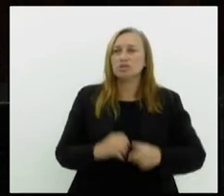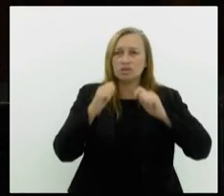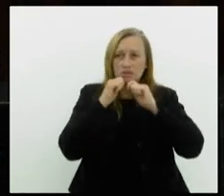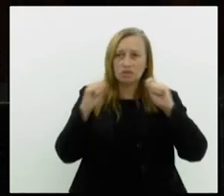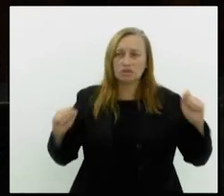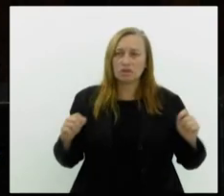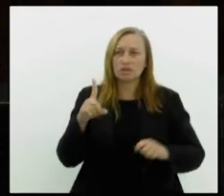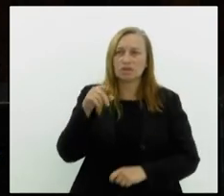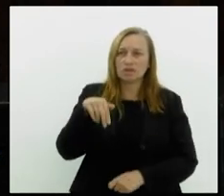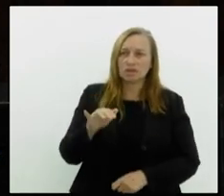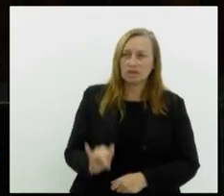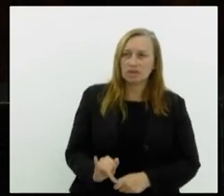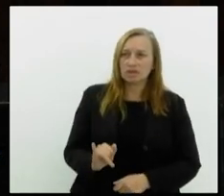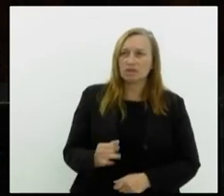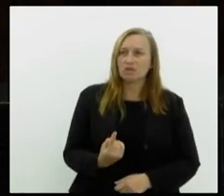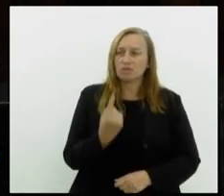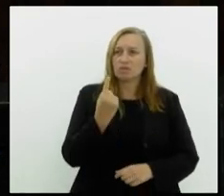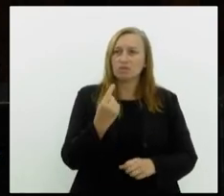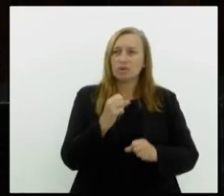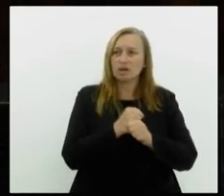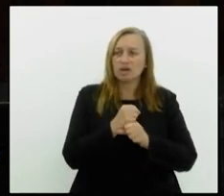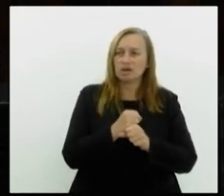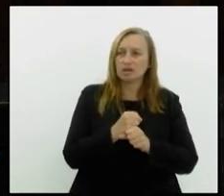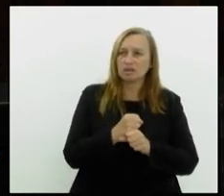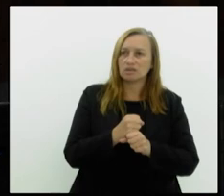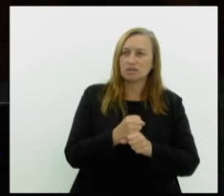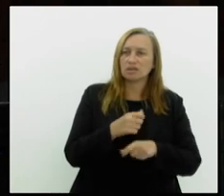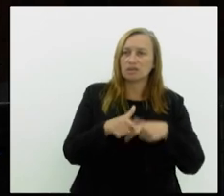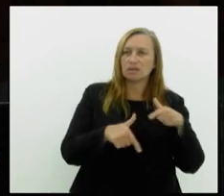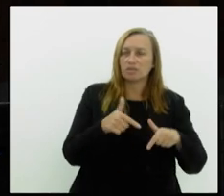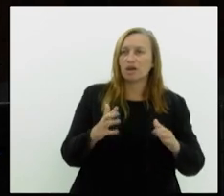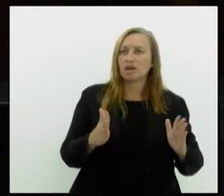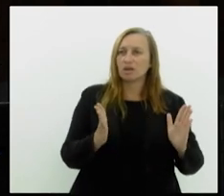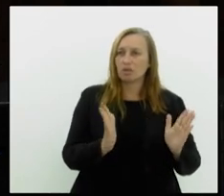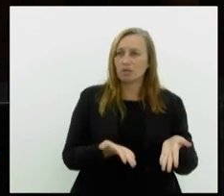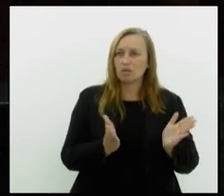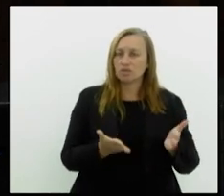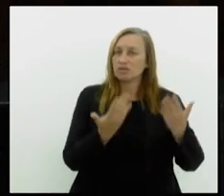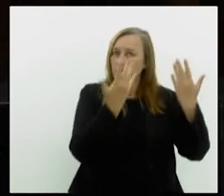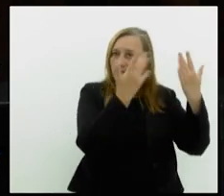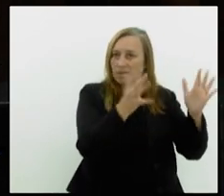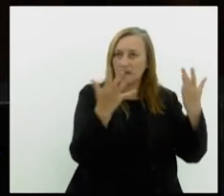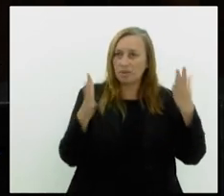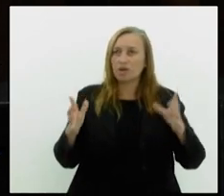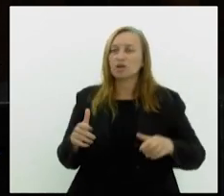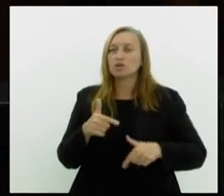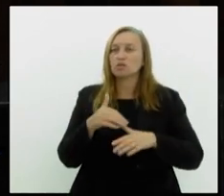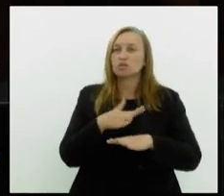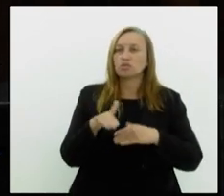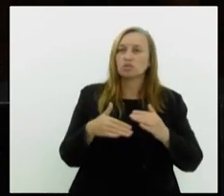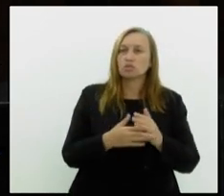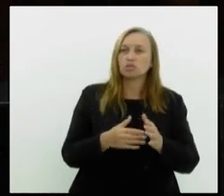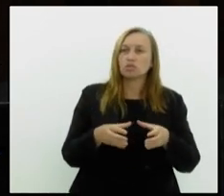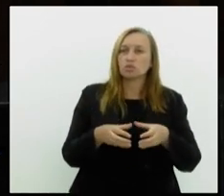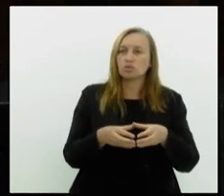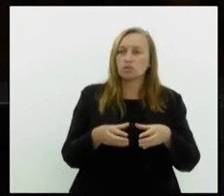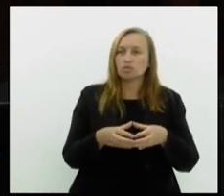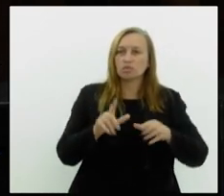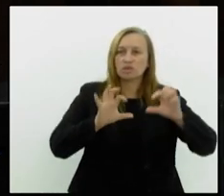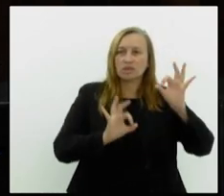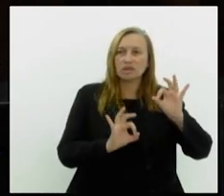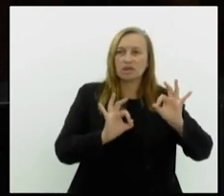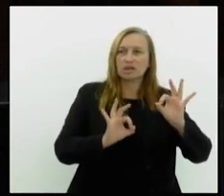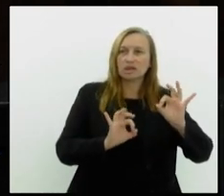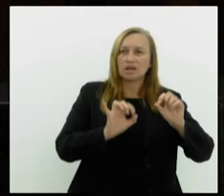que faz um ano de casa hoje, aqui na CCJ, toda a equipe. Parabéns. Toda a equipe da TV